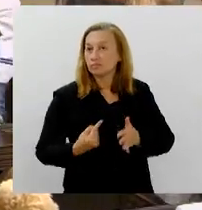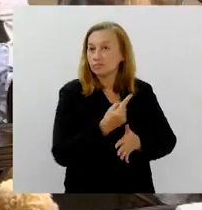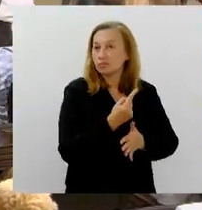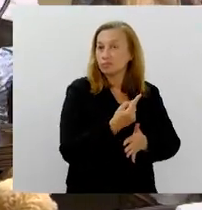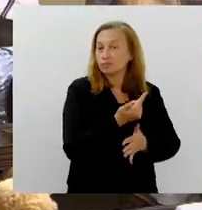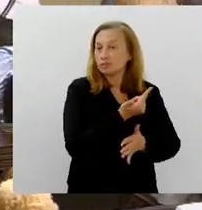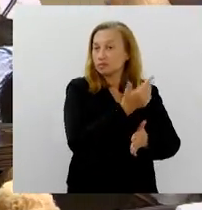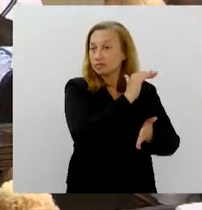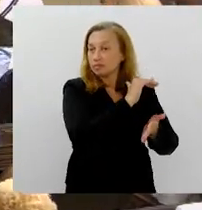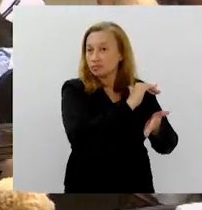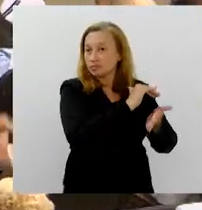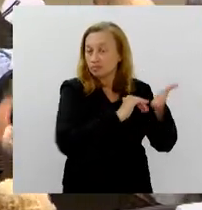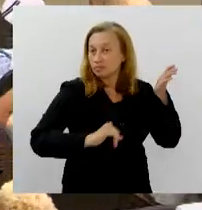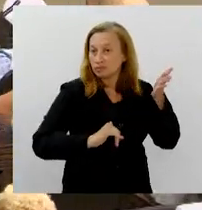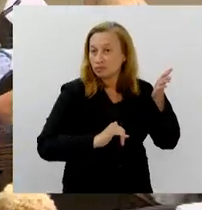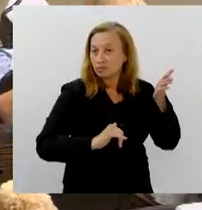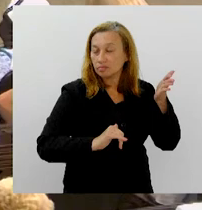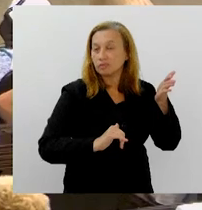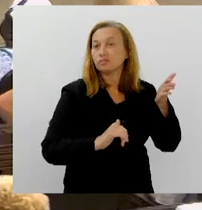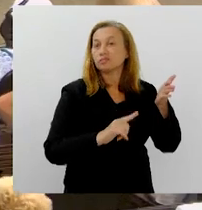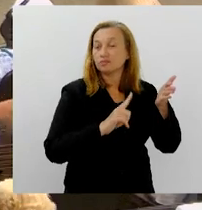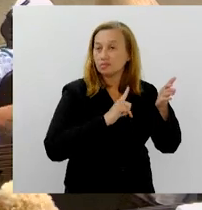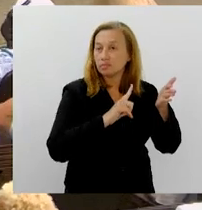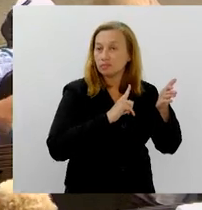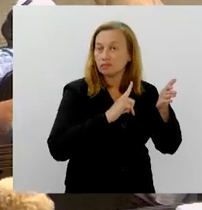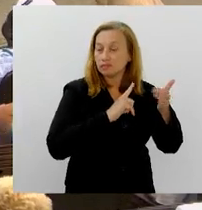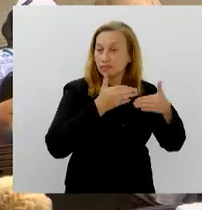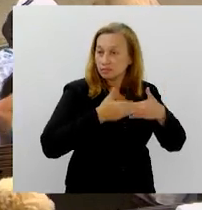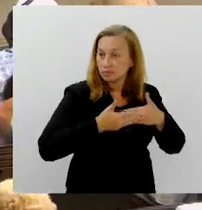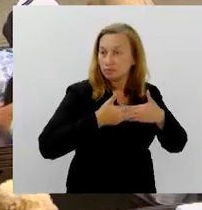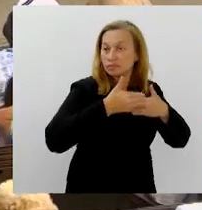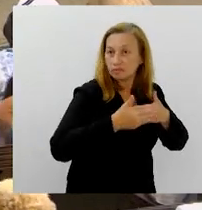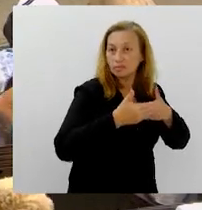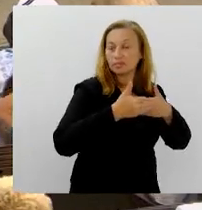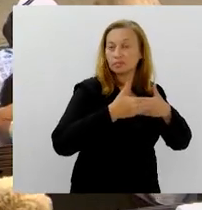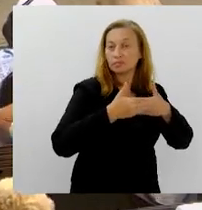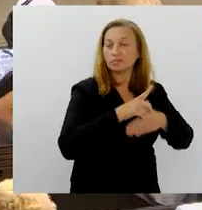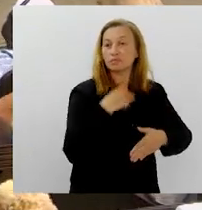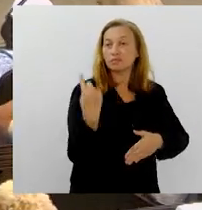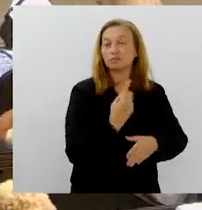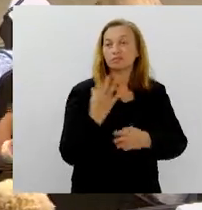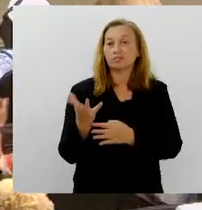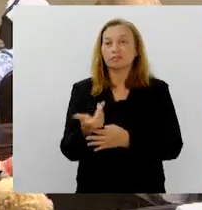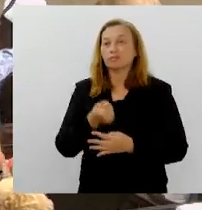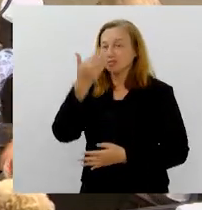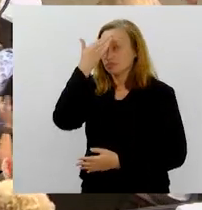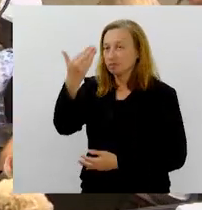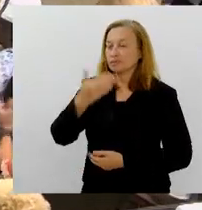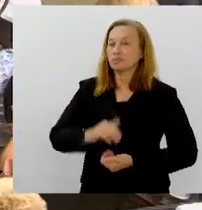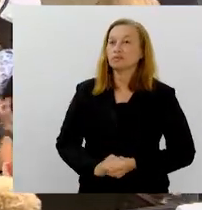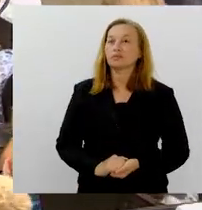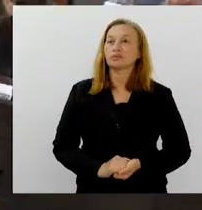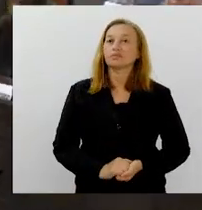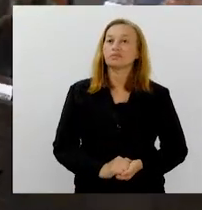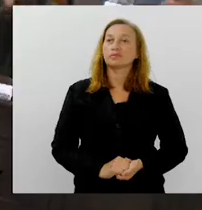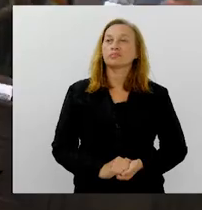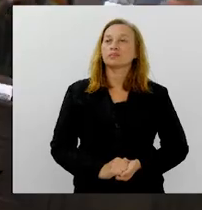é porque nós teremos dado um passinho à frente com a nossa arte. Muito obrigado. Toca, Fossé!